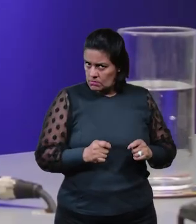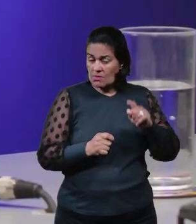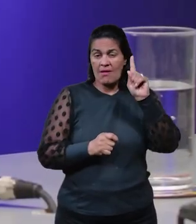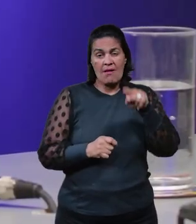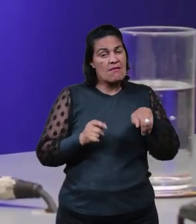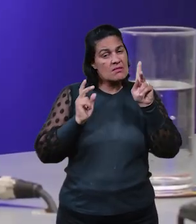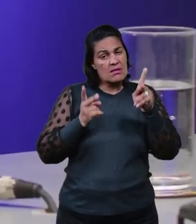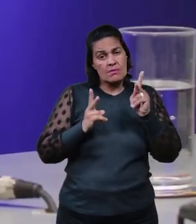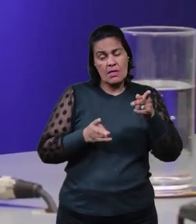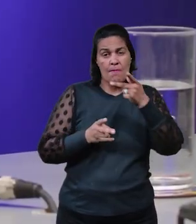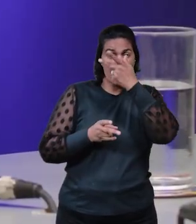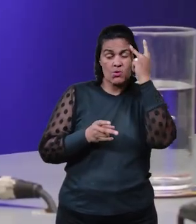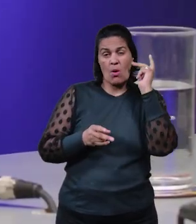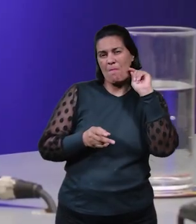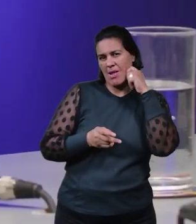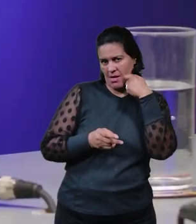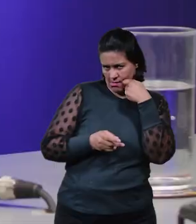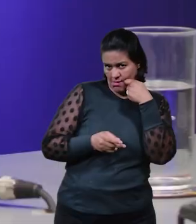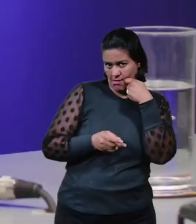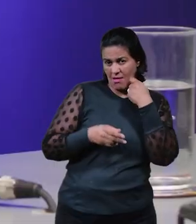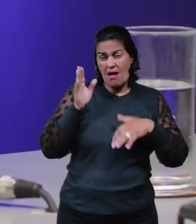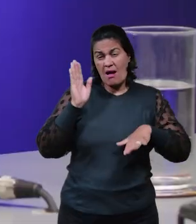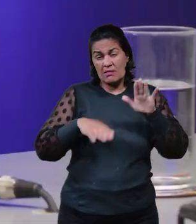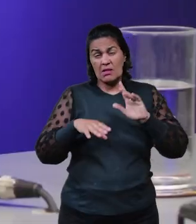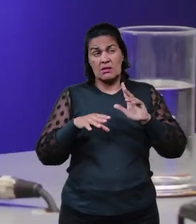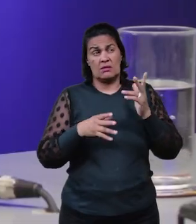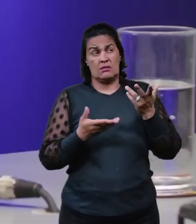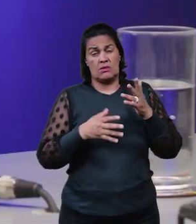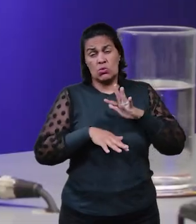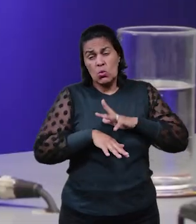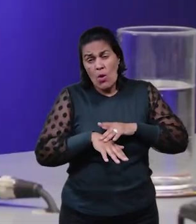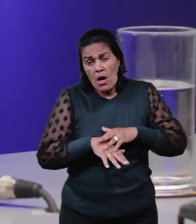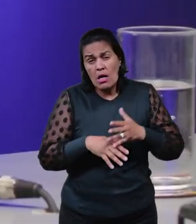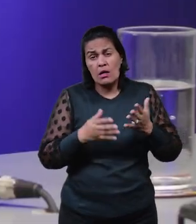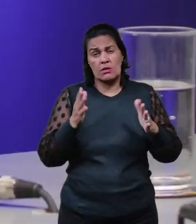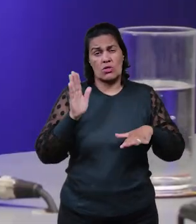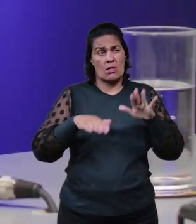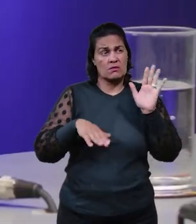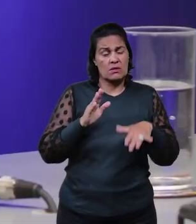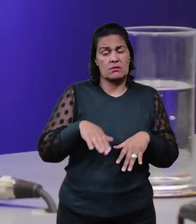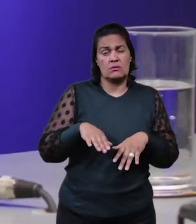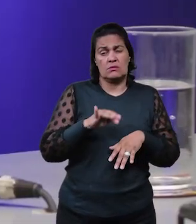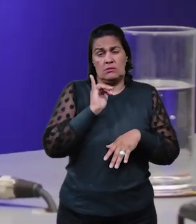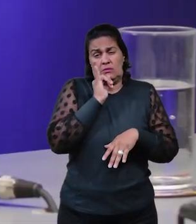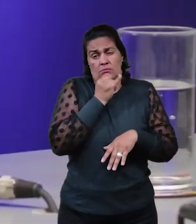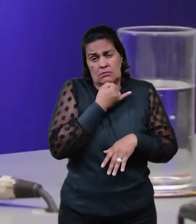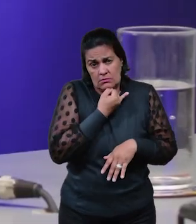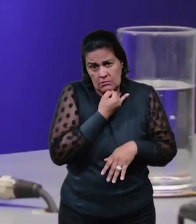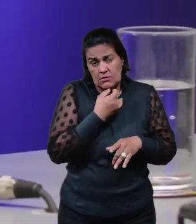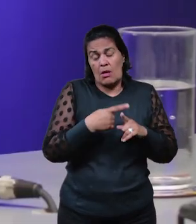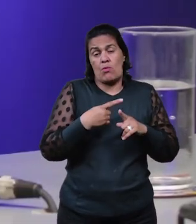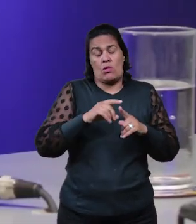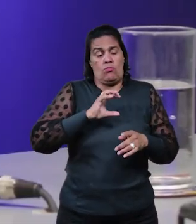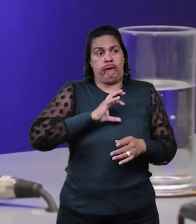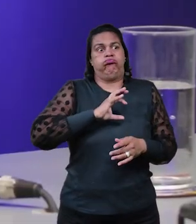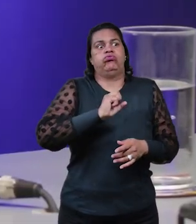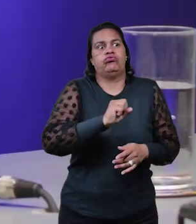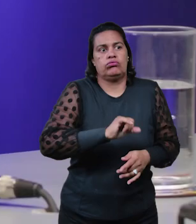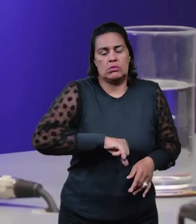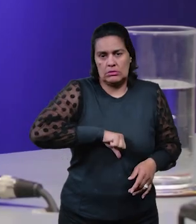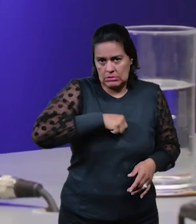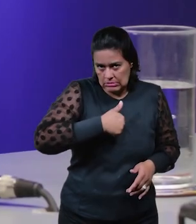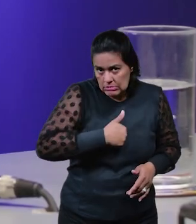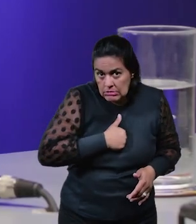estão fragilizadas, que estão adoecidas por conta disso que a gente falou de ter autoestima roubada. E aí, nesses atendimentos, a gente